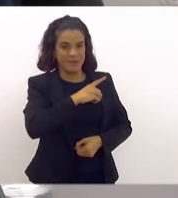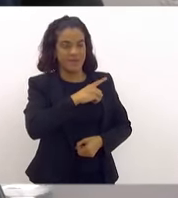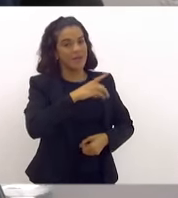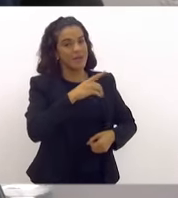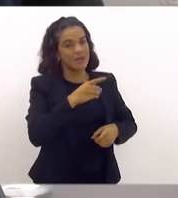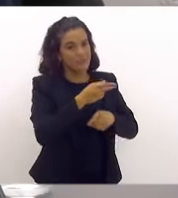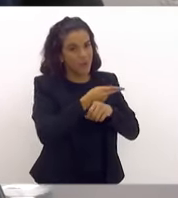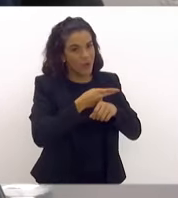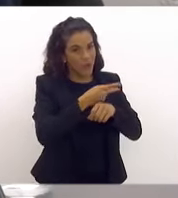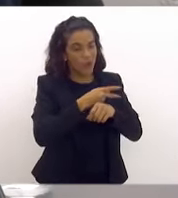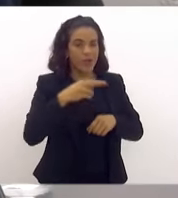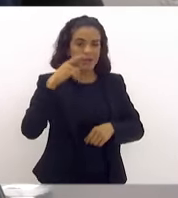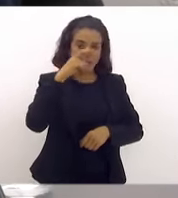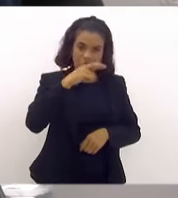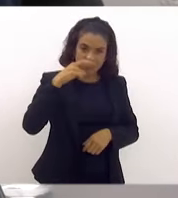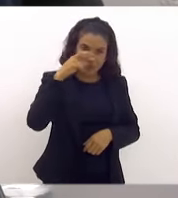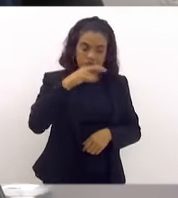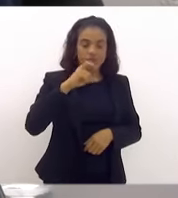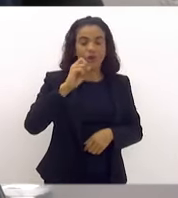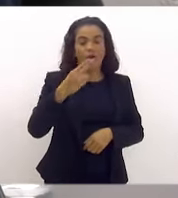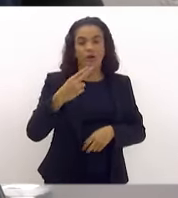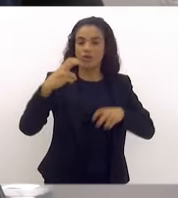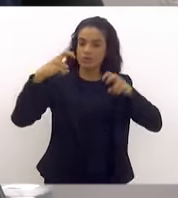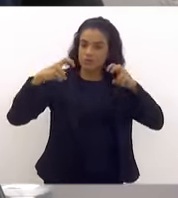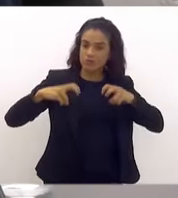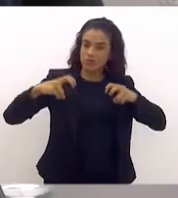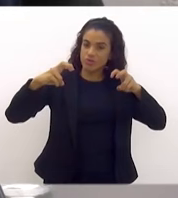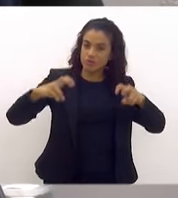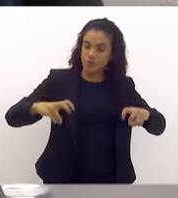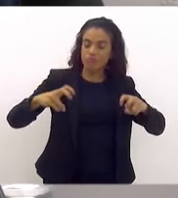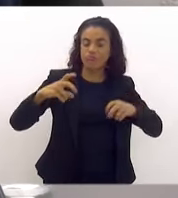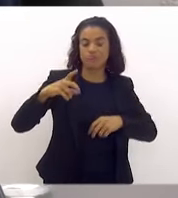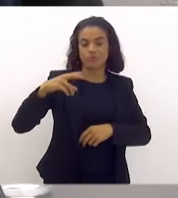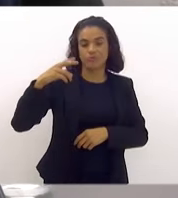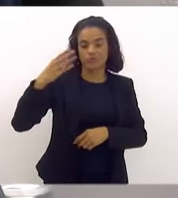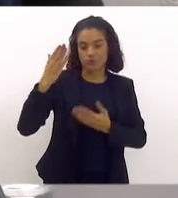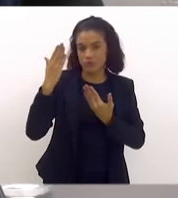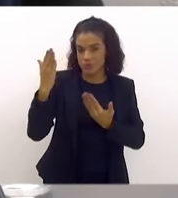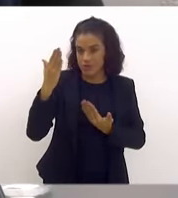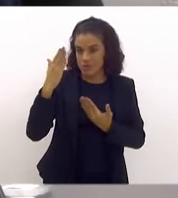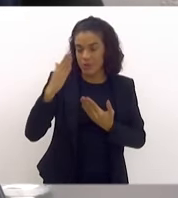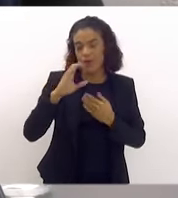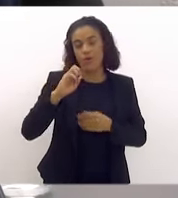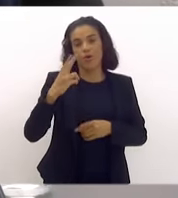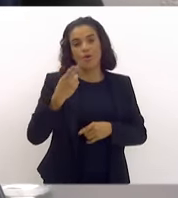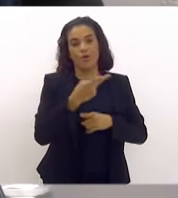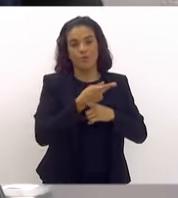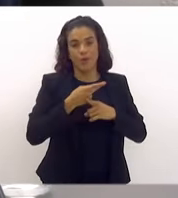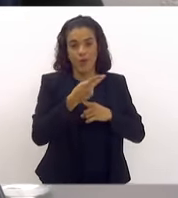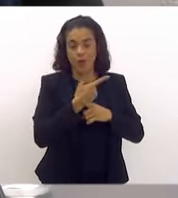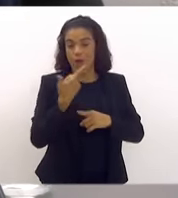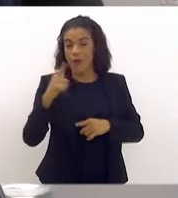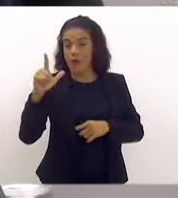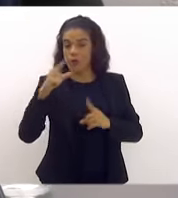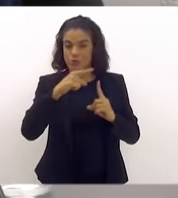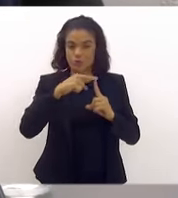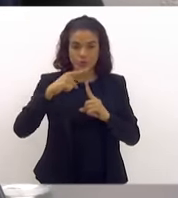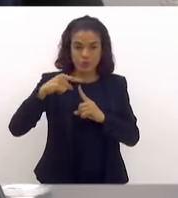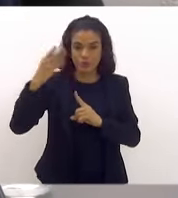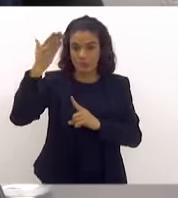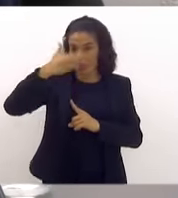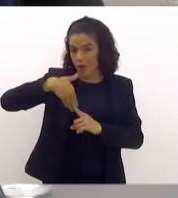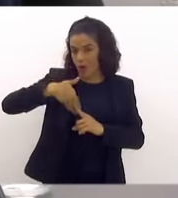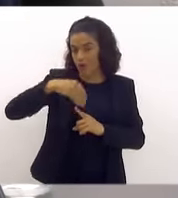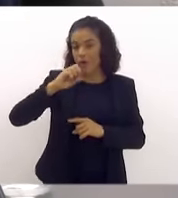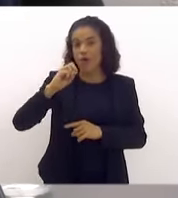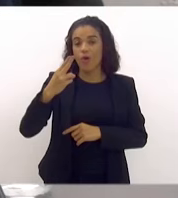insiste na oitiva do suspeito eh procura outros meios de prova eh ou não devolve